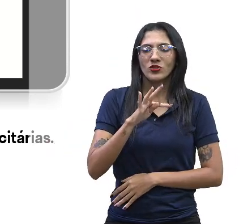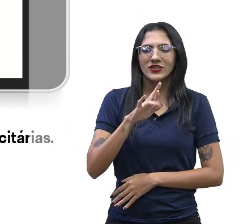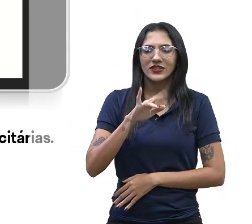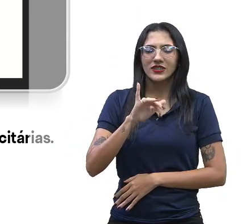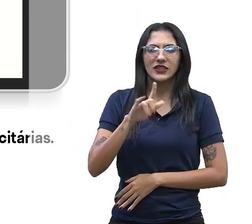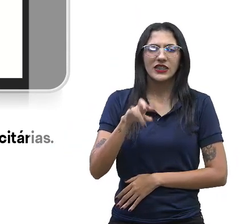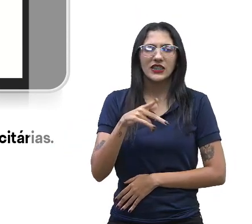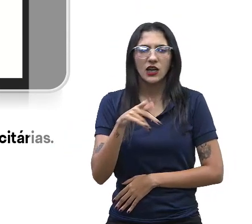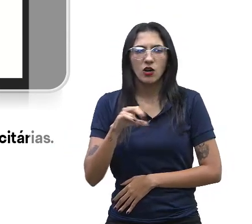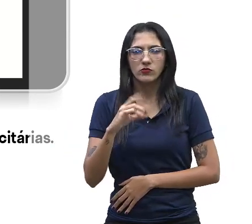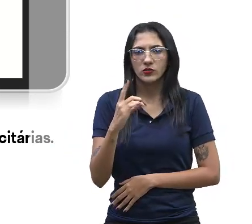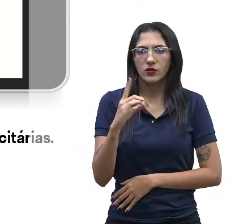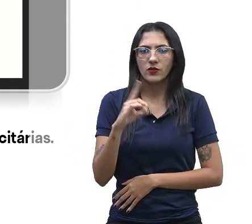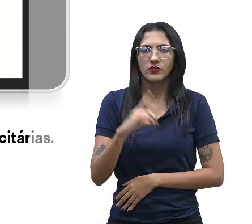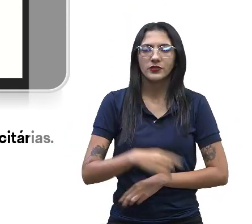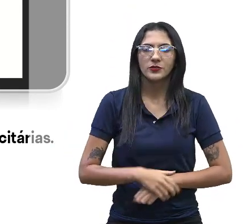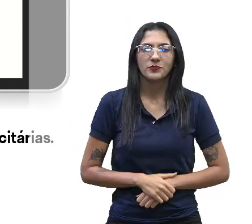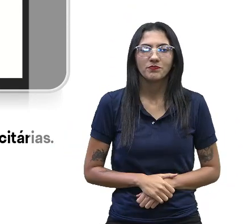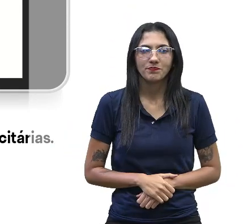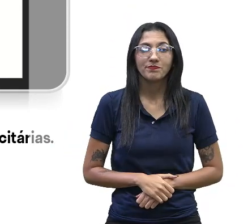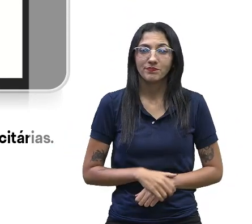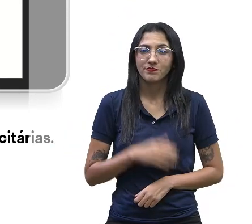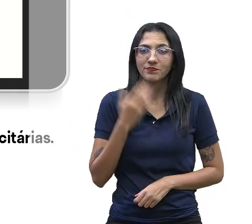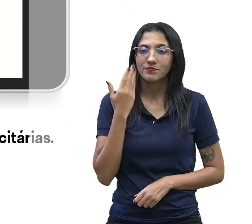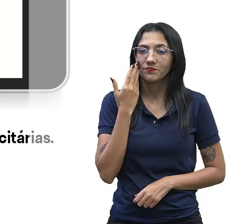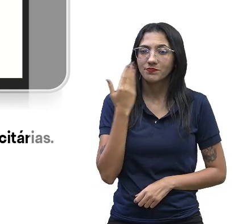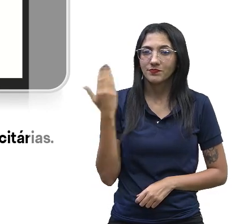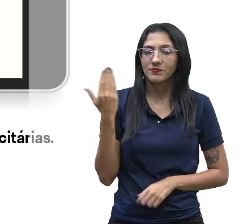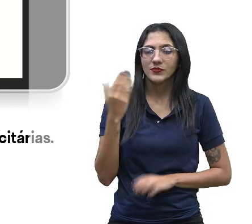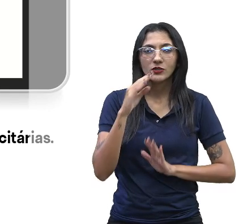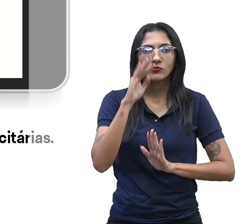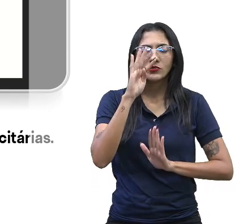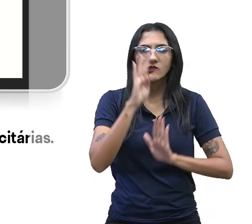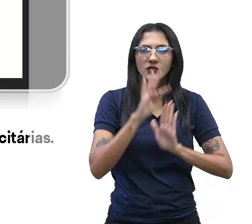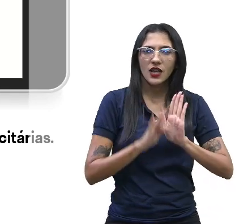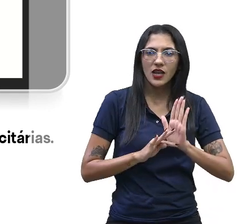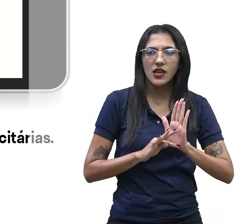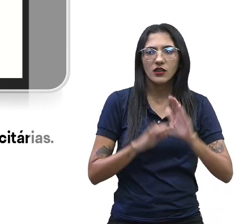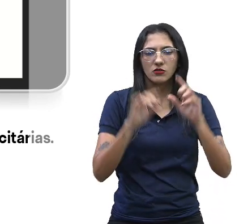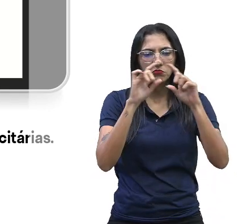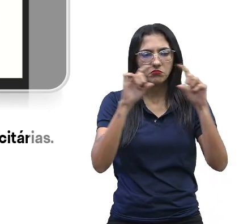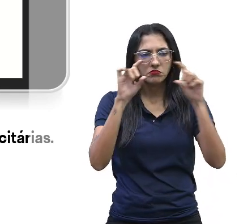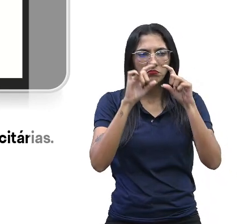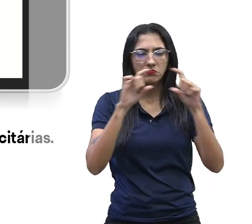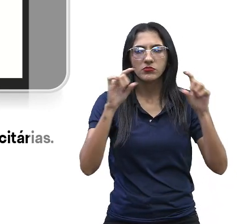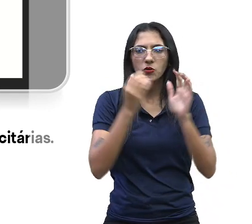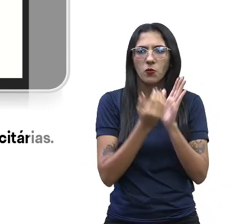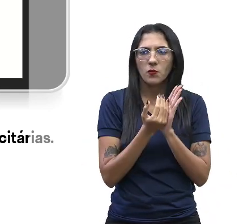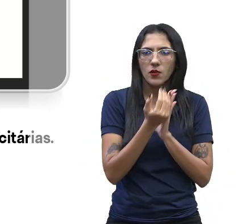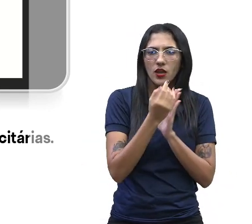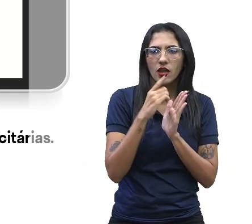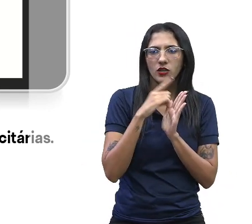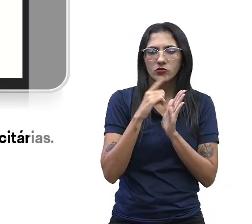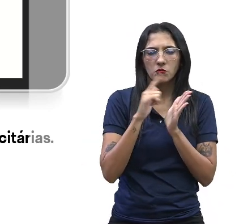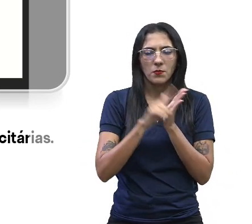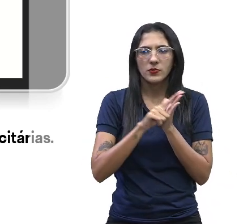aí. Então, começa o texto, temos aí o início do texto com uma